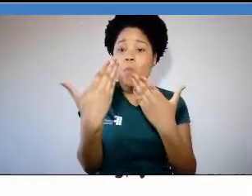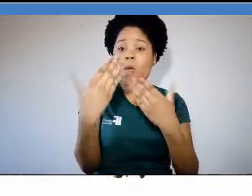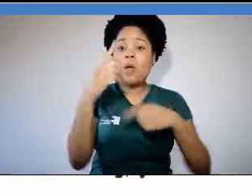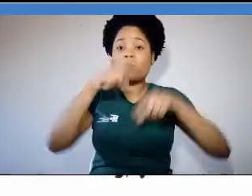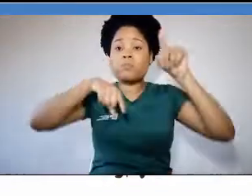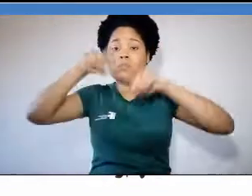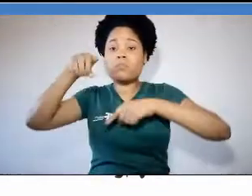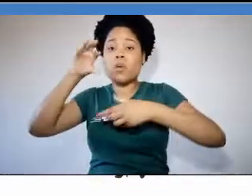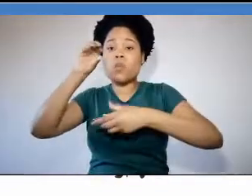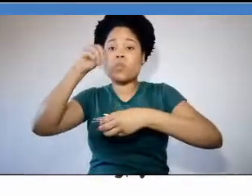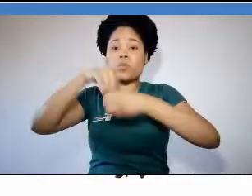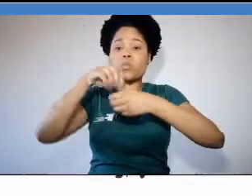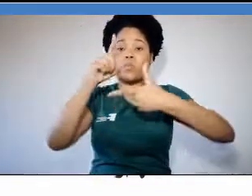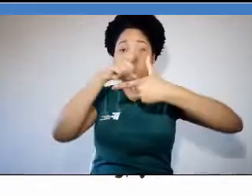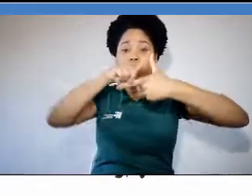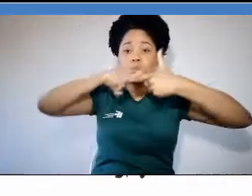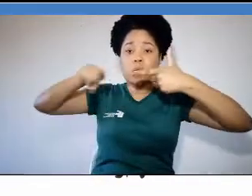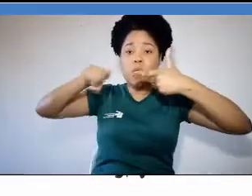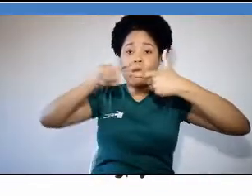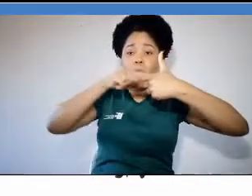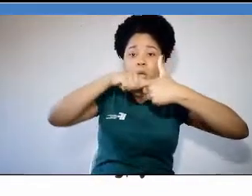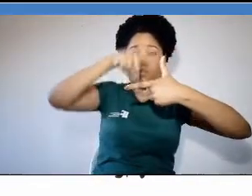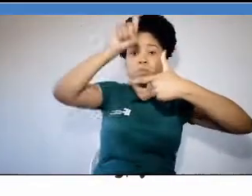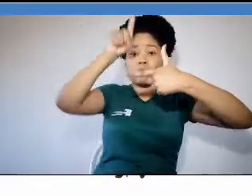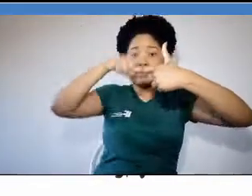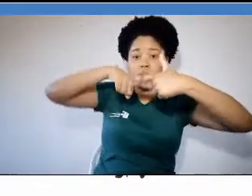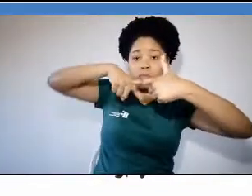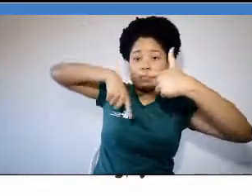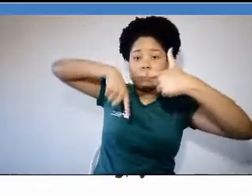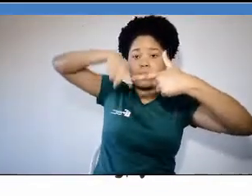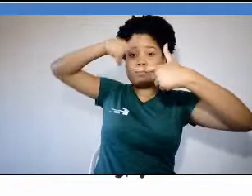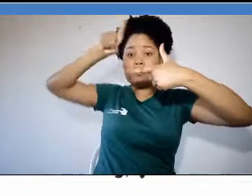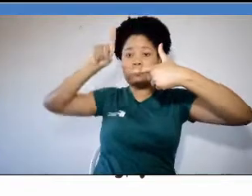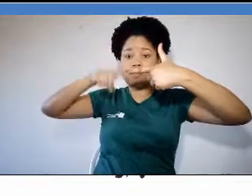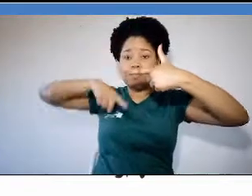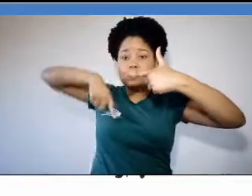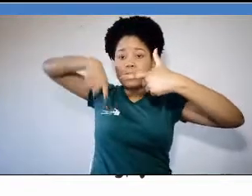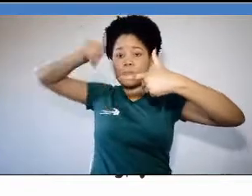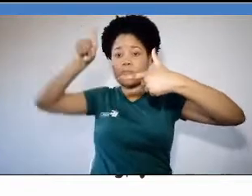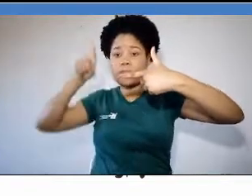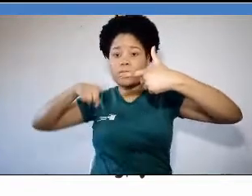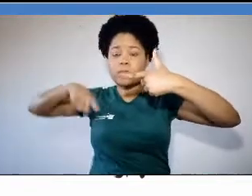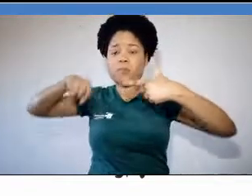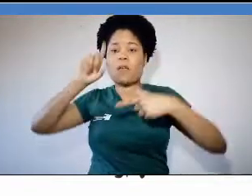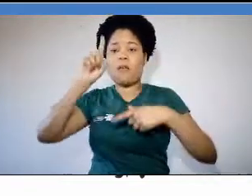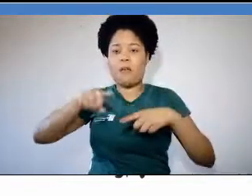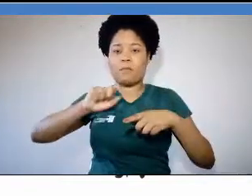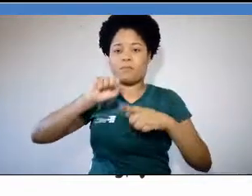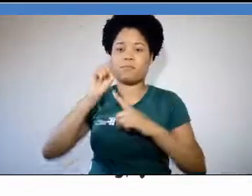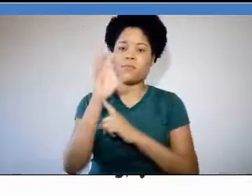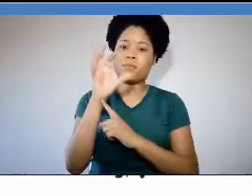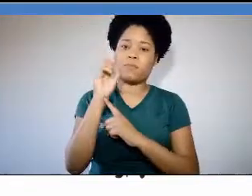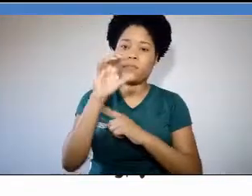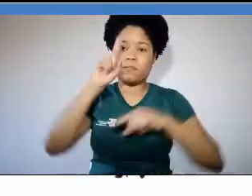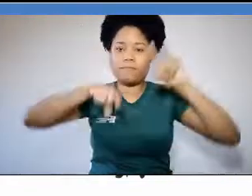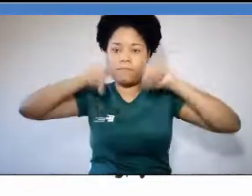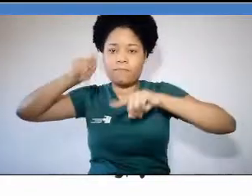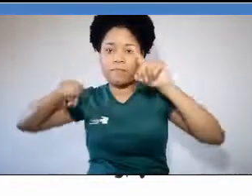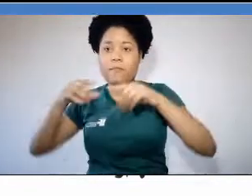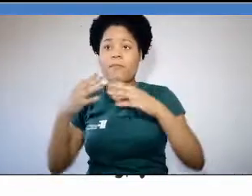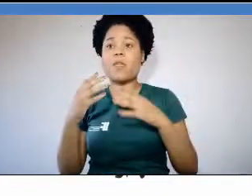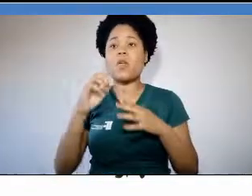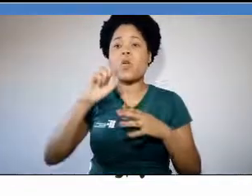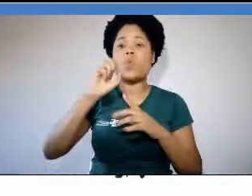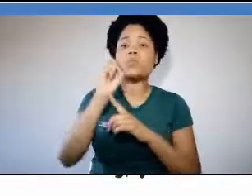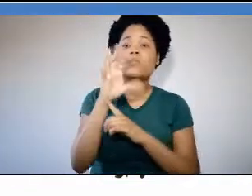né, esse sinal num gráfico, ele ficaria uma curva totalmente irregular. Então, isso é o sinal analógico. E o que